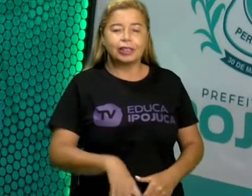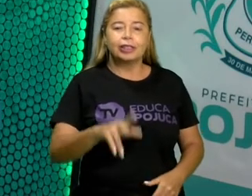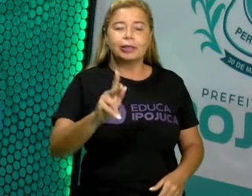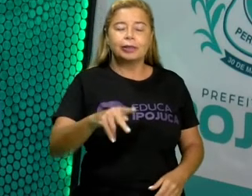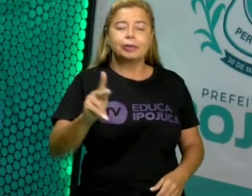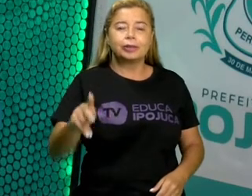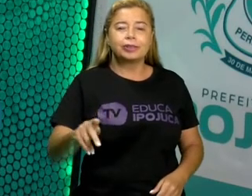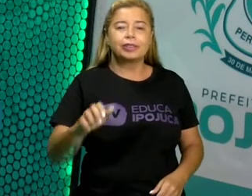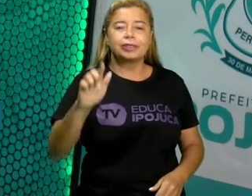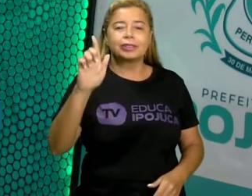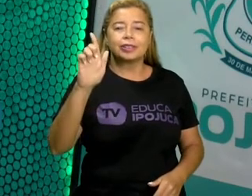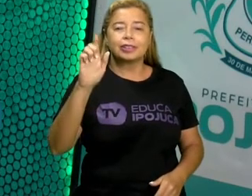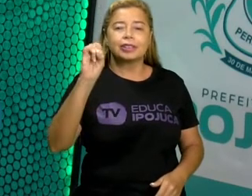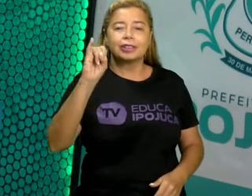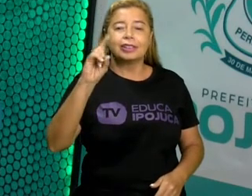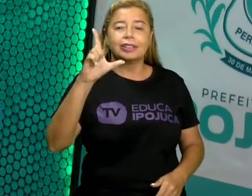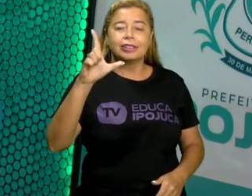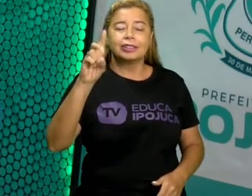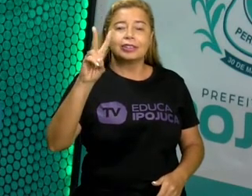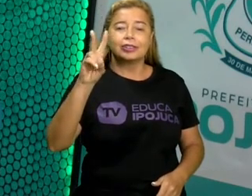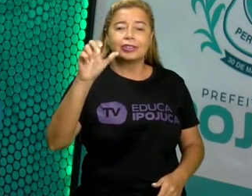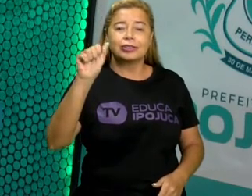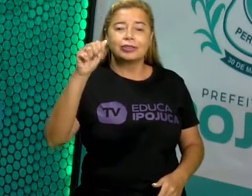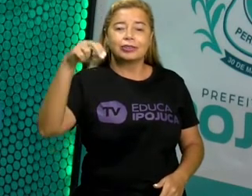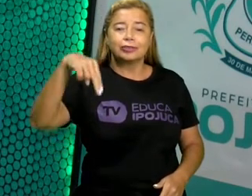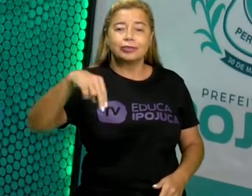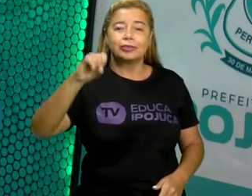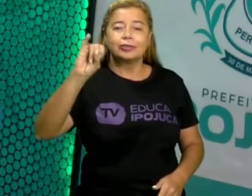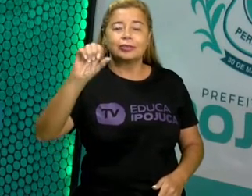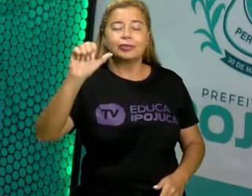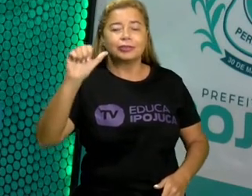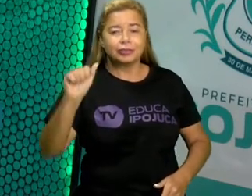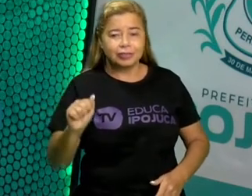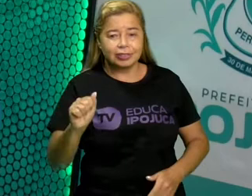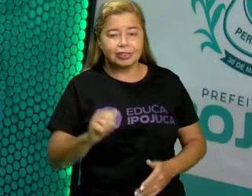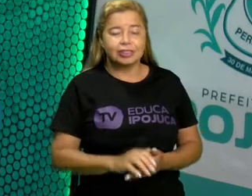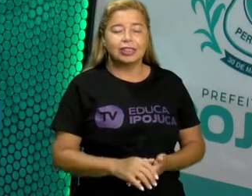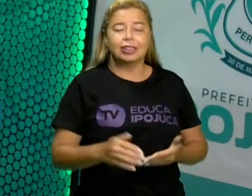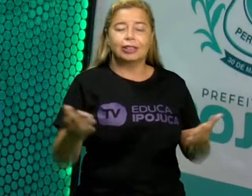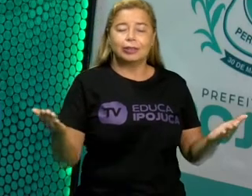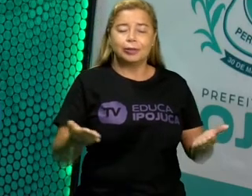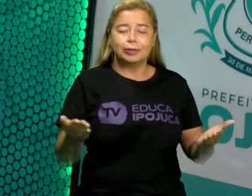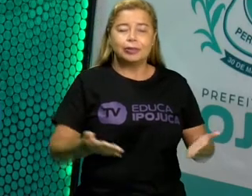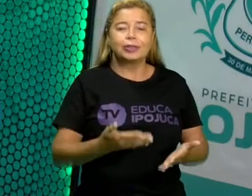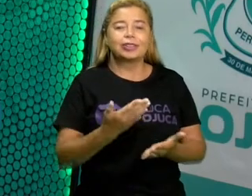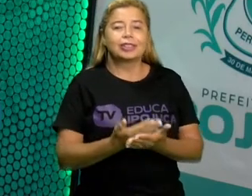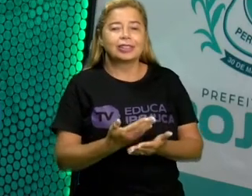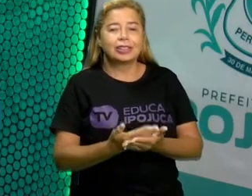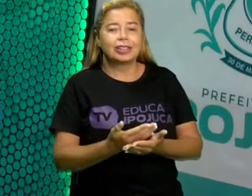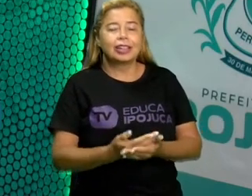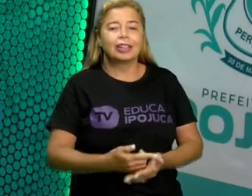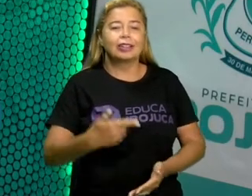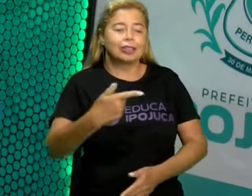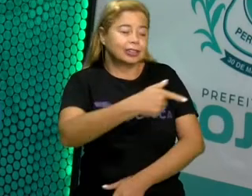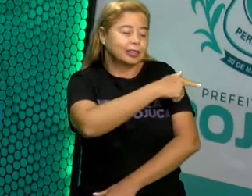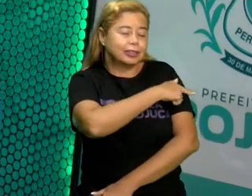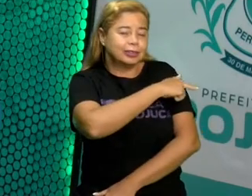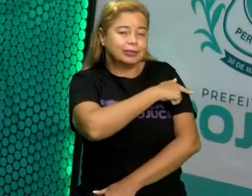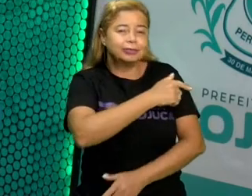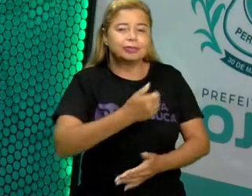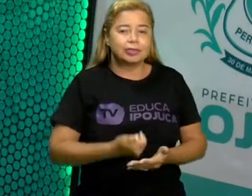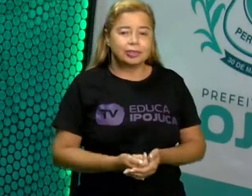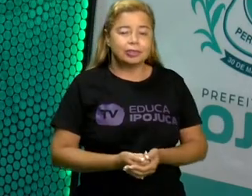tia Gilvania e estamos aqui para mais uma aula do 2º ano e hoje vamos